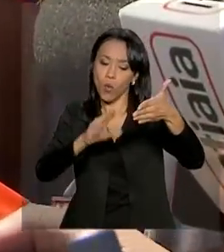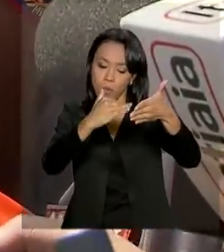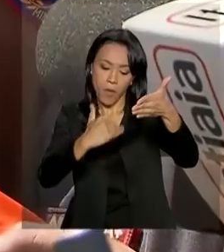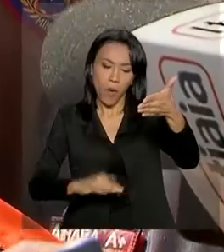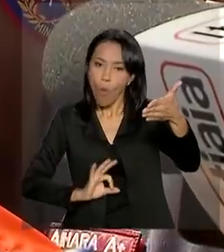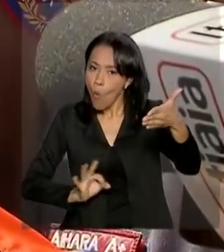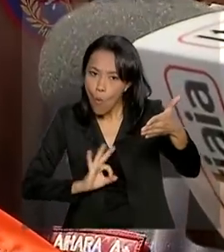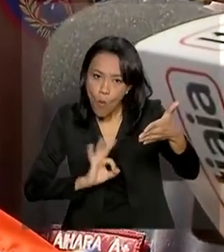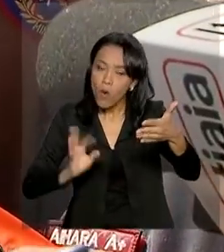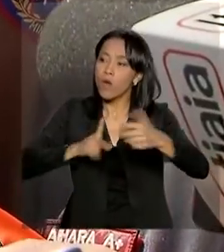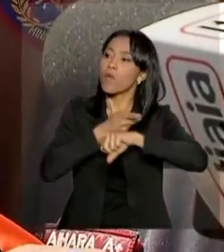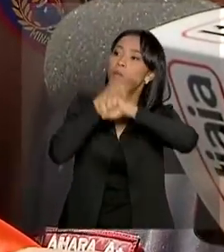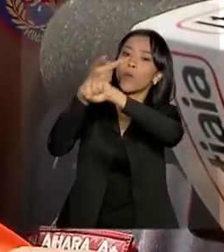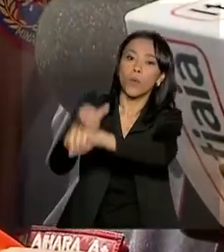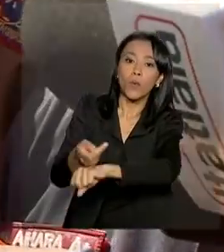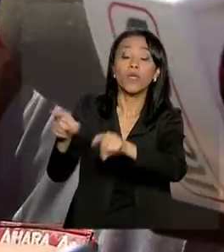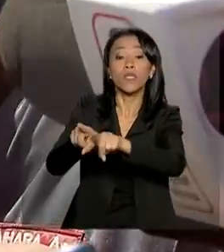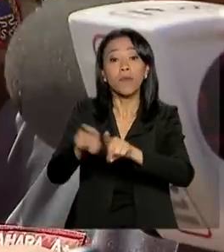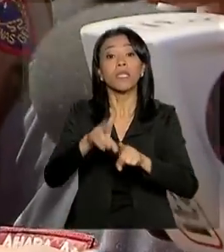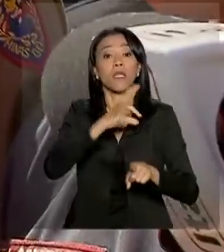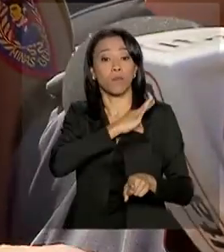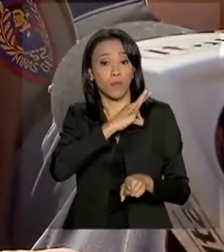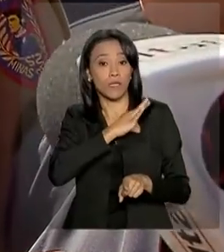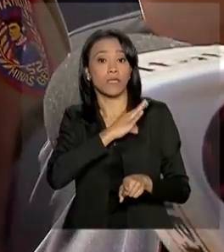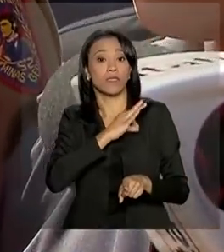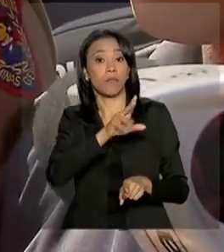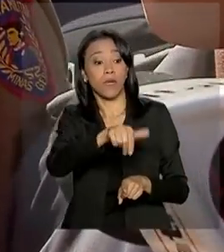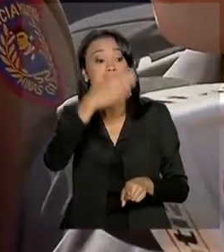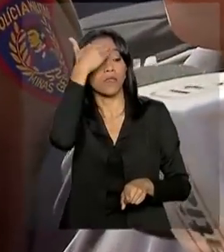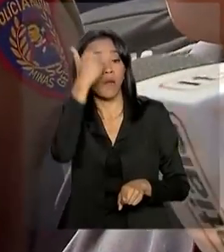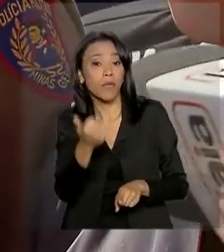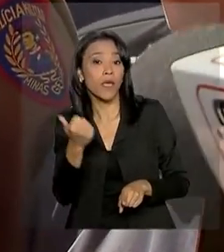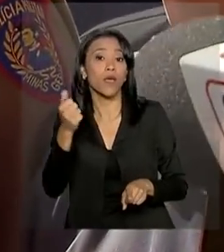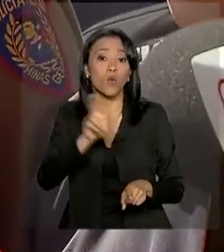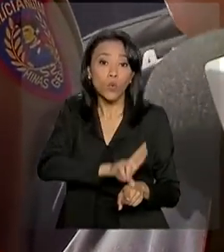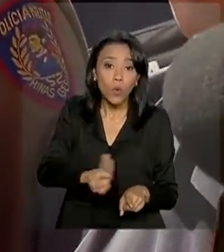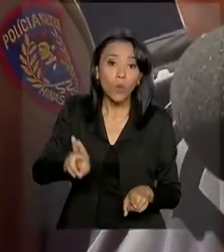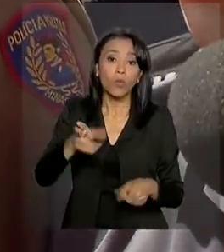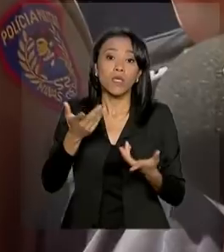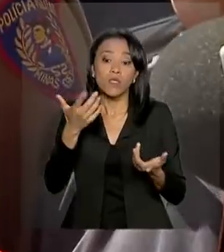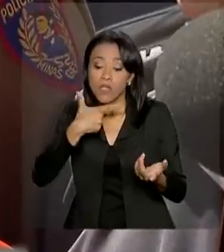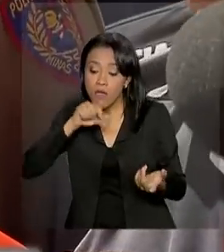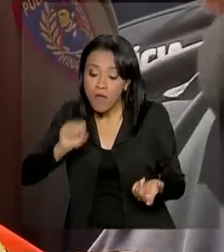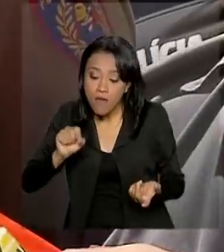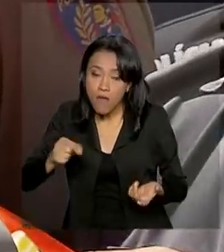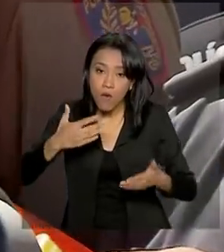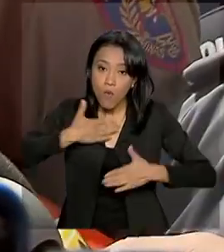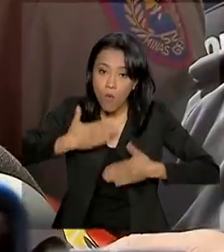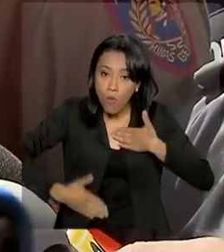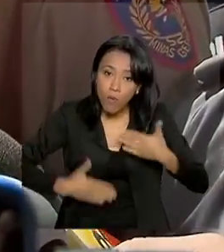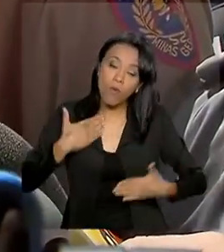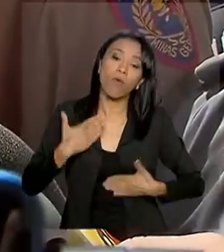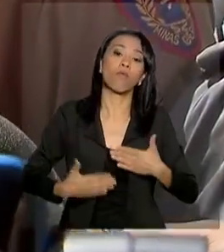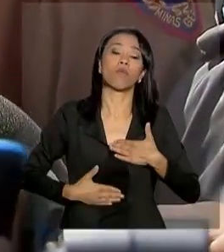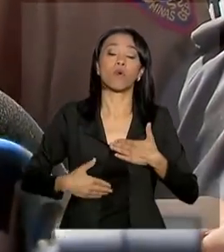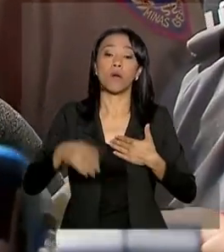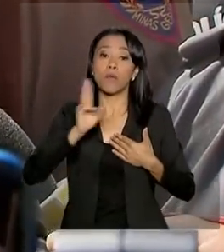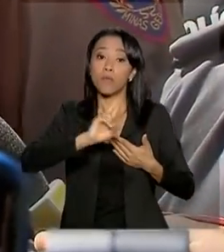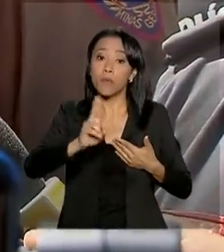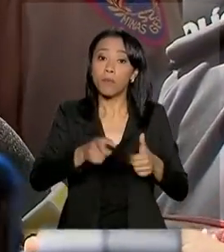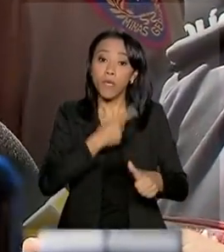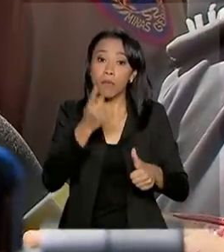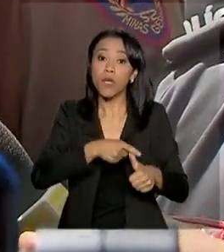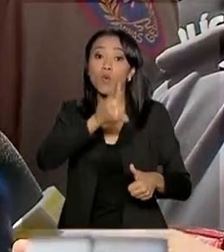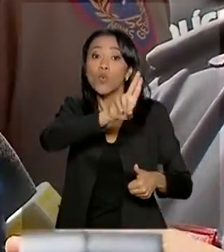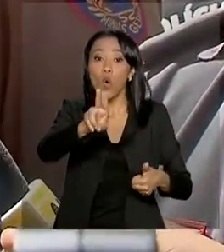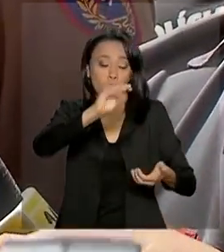na Cadepol da Polícia Civil, quando essas famílias vão identificar corpos, elas também ofertam nomes para